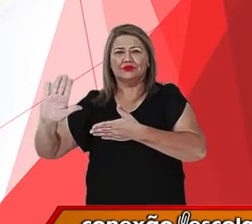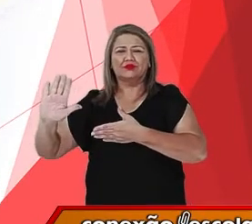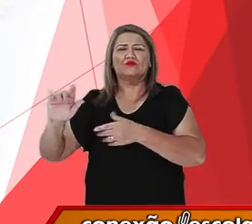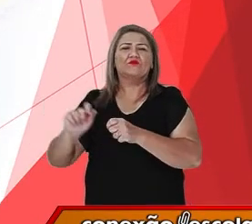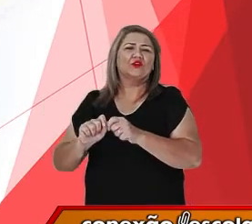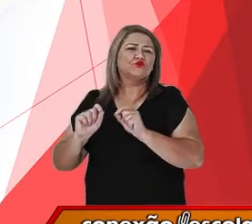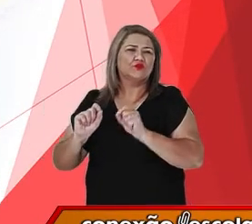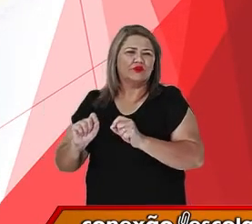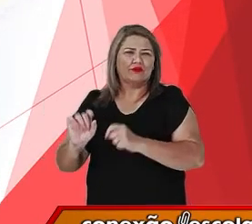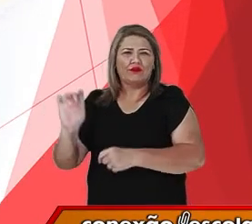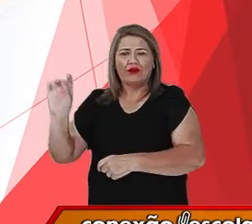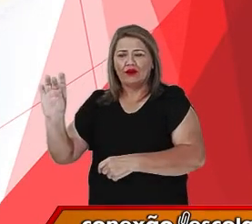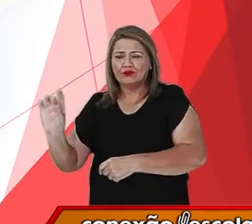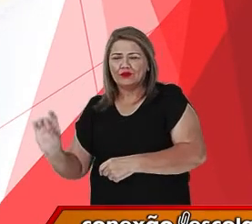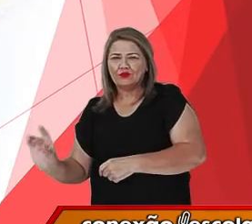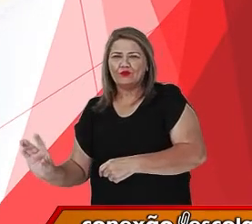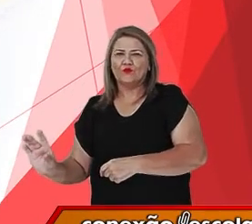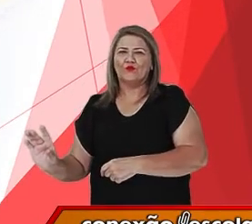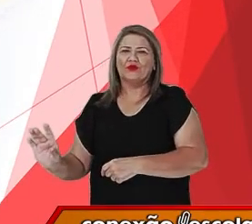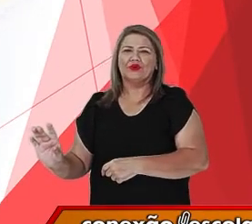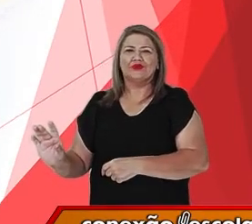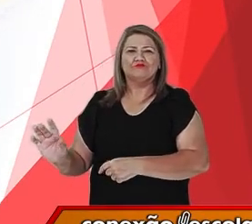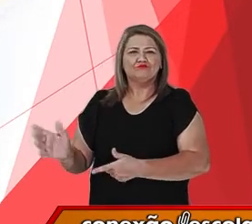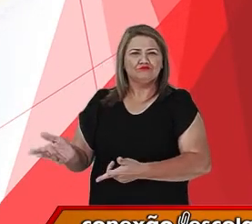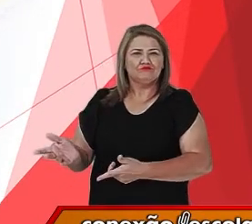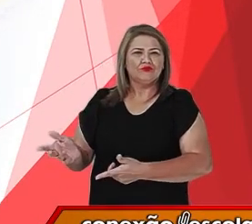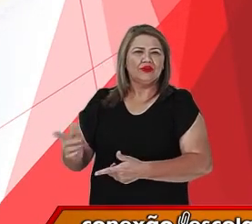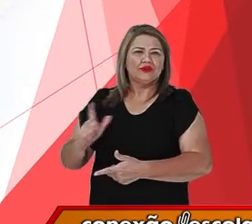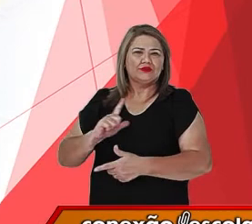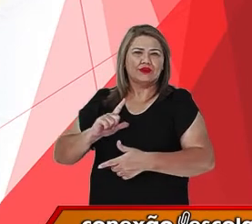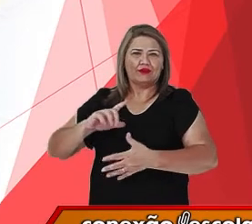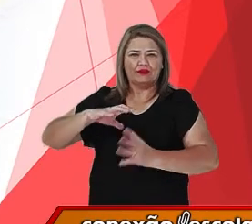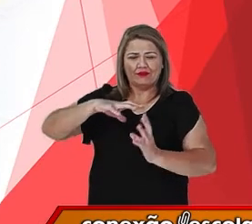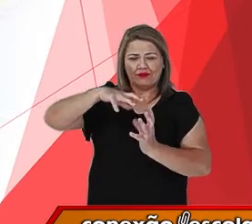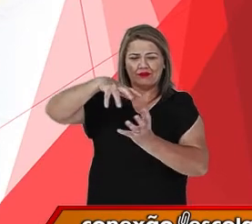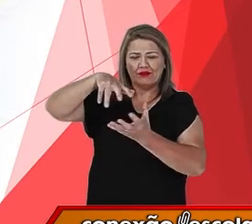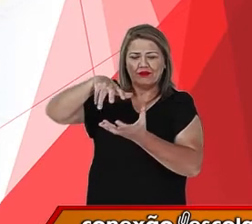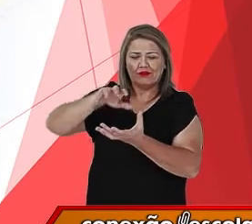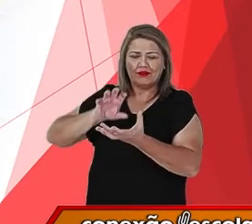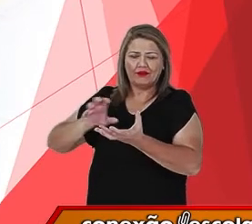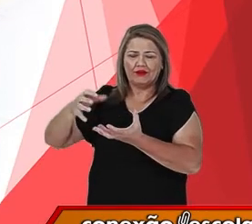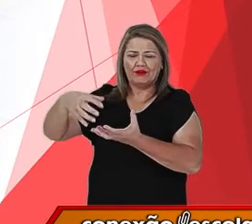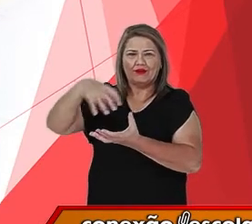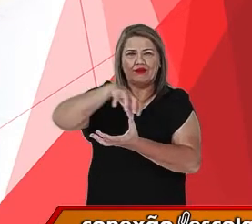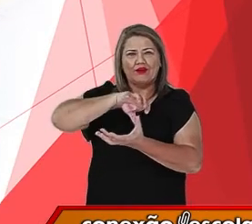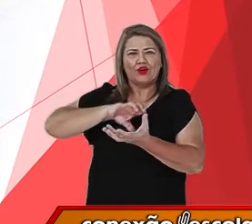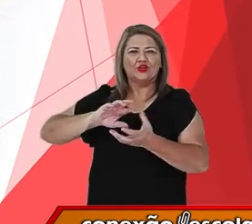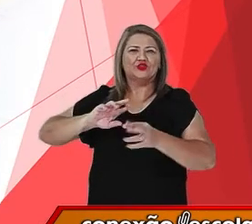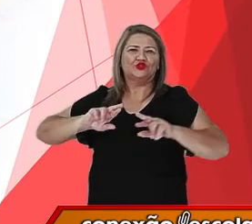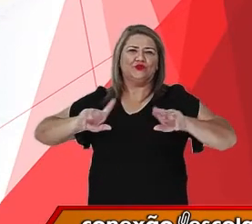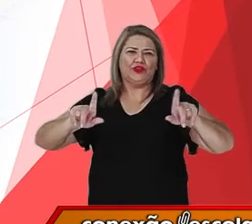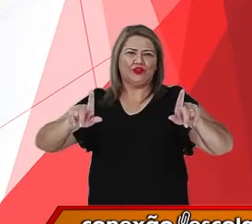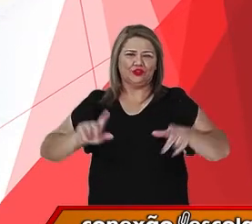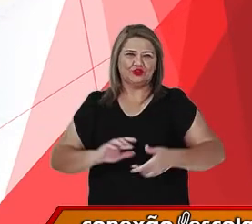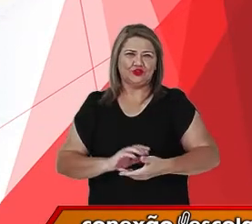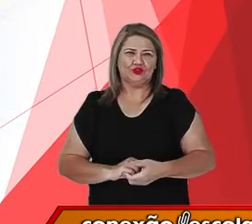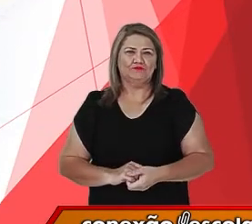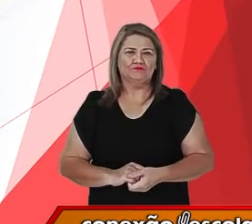uma seja considerada massas continentais diferentes. Beleza?